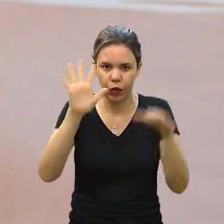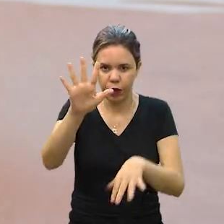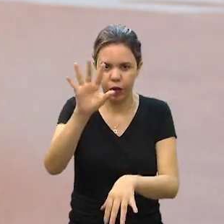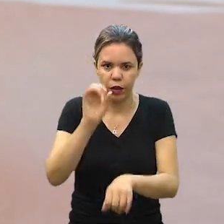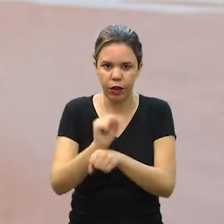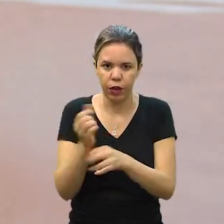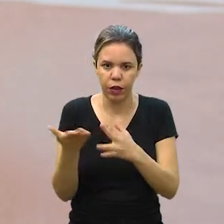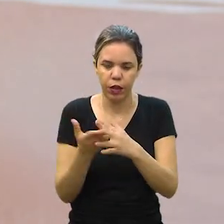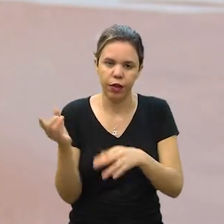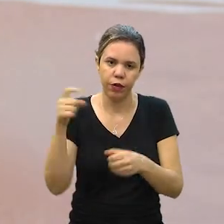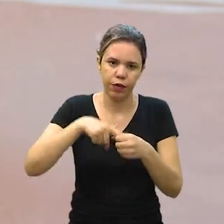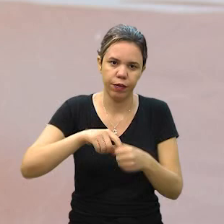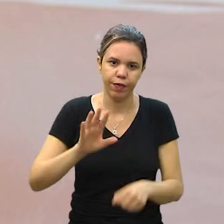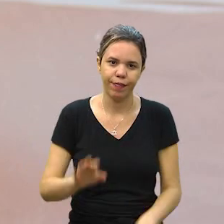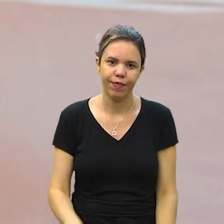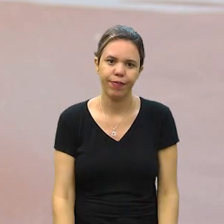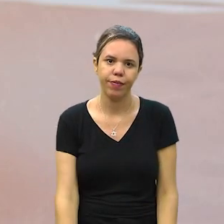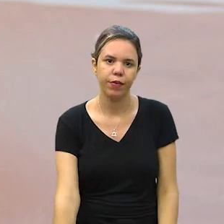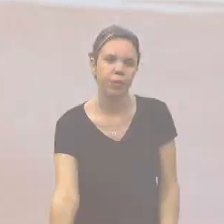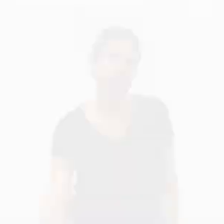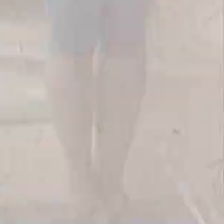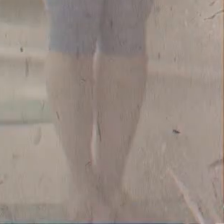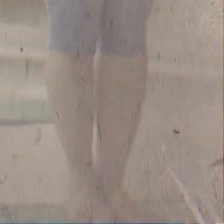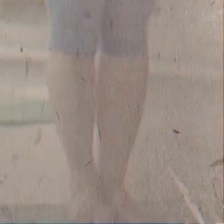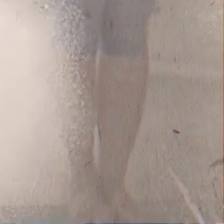cabeça. Não sai daí, o Saúde e a Vida volta já já.